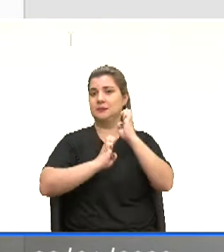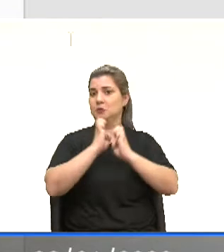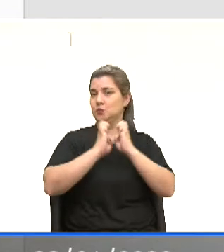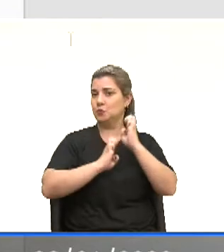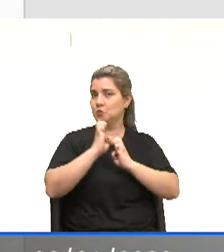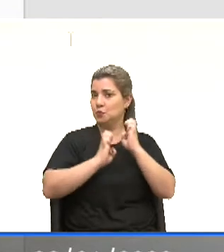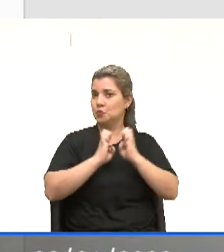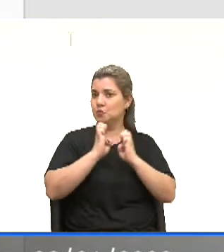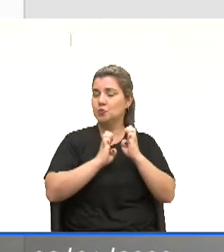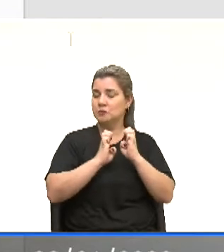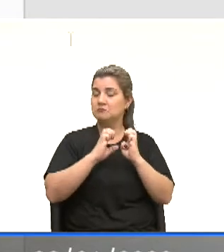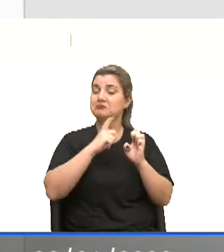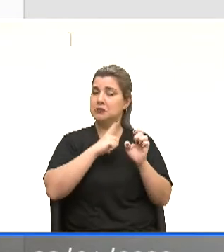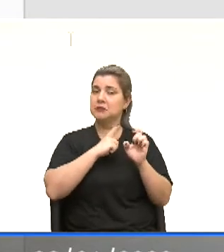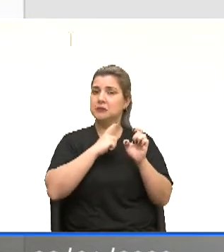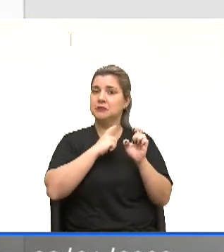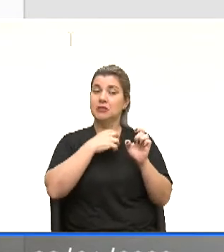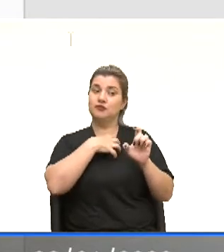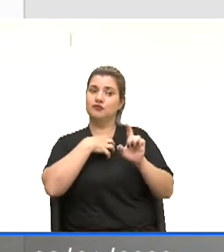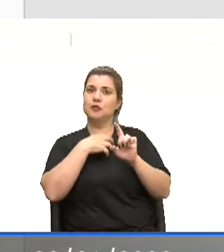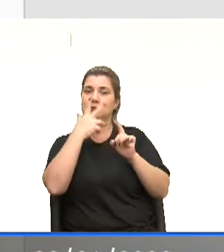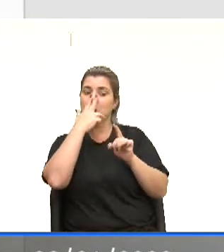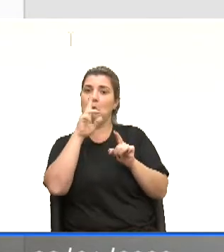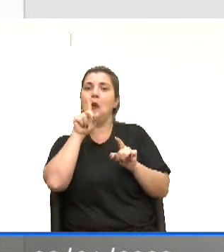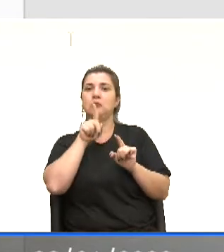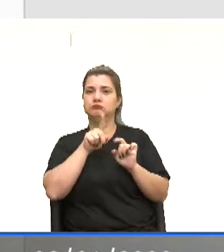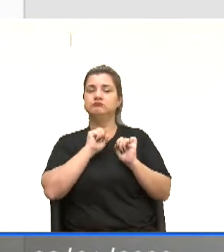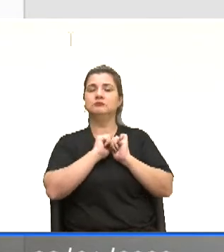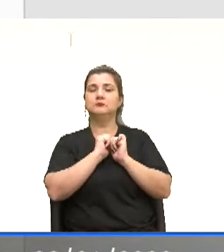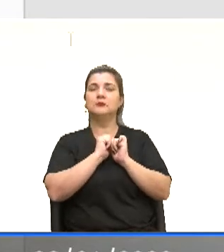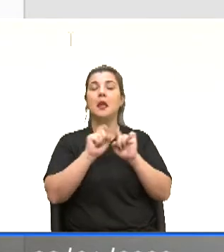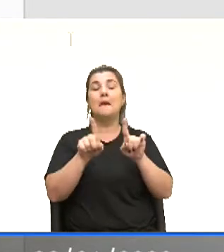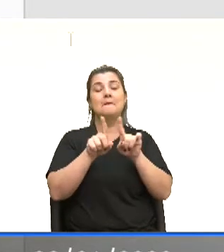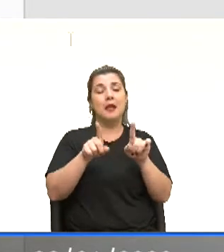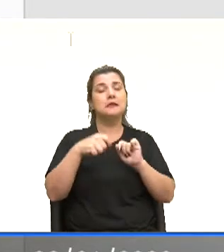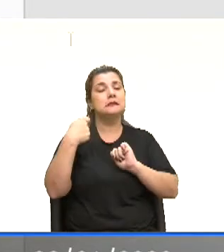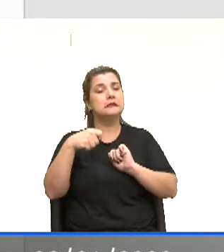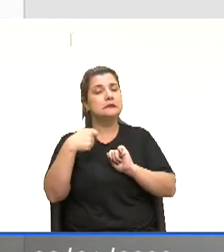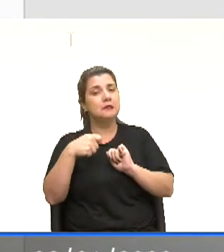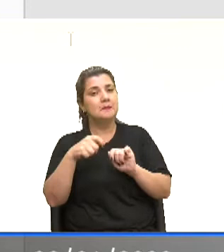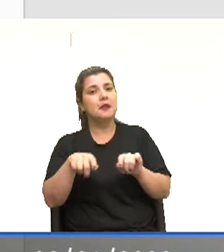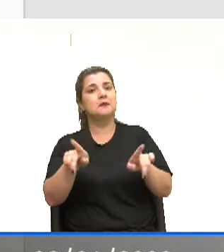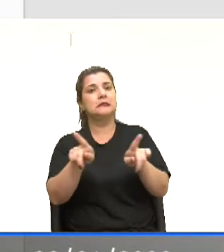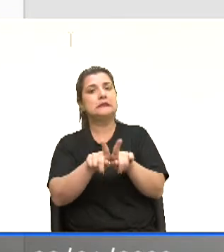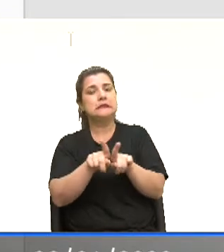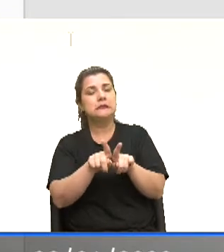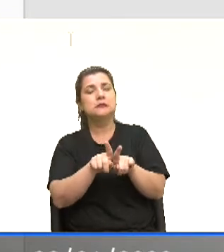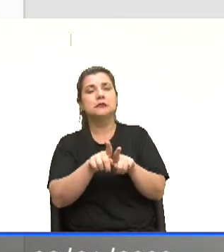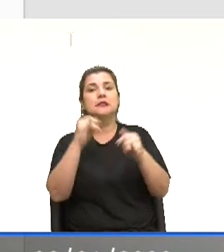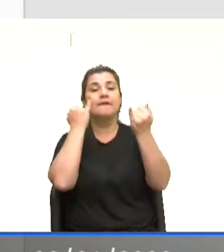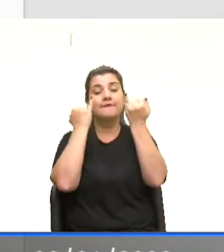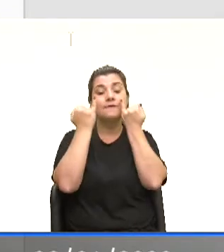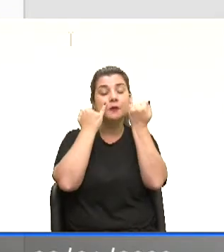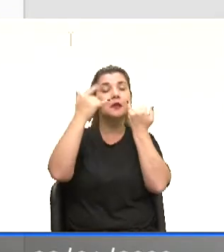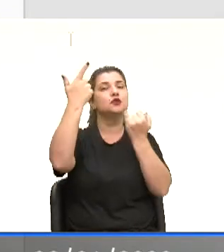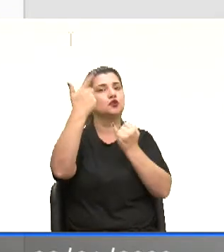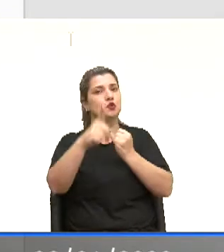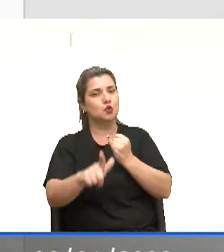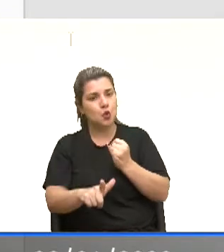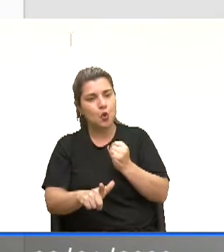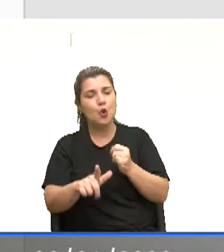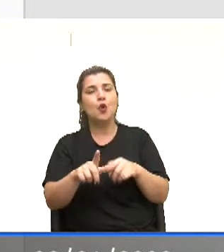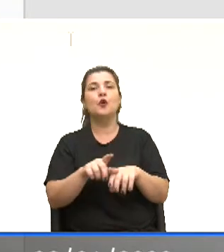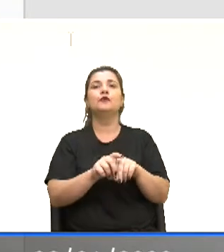situações como essas, mas que daí então devem ser reforçadas através do uso de EPIs e outras